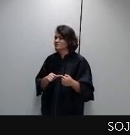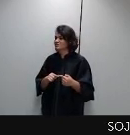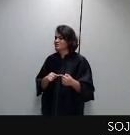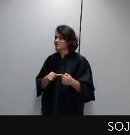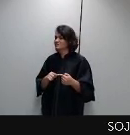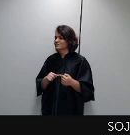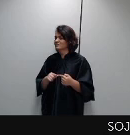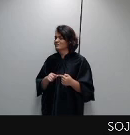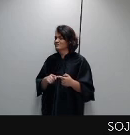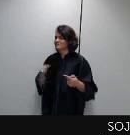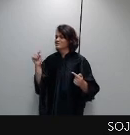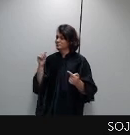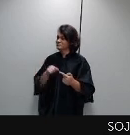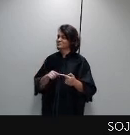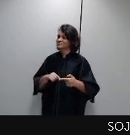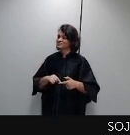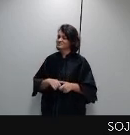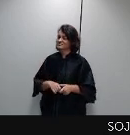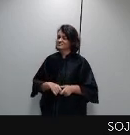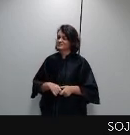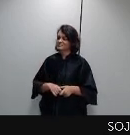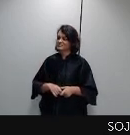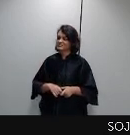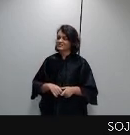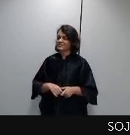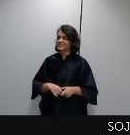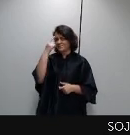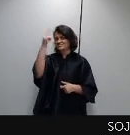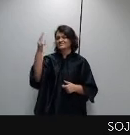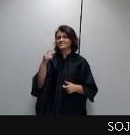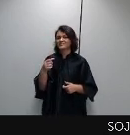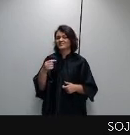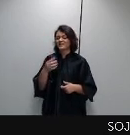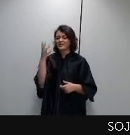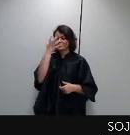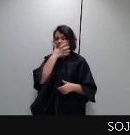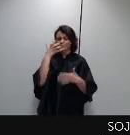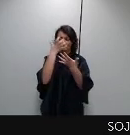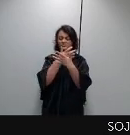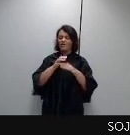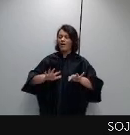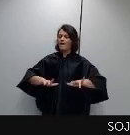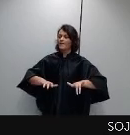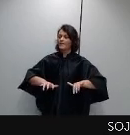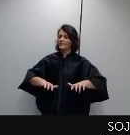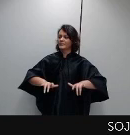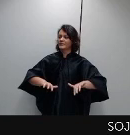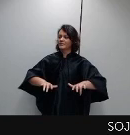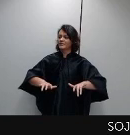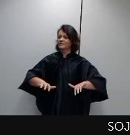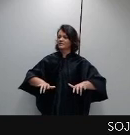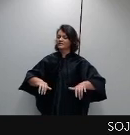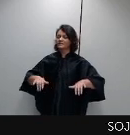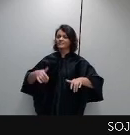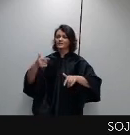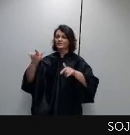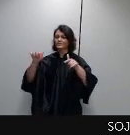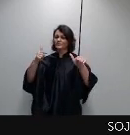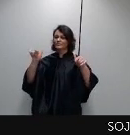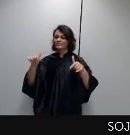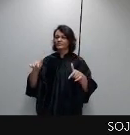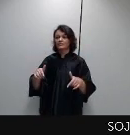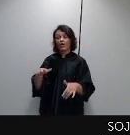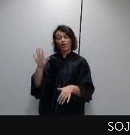Pellegrini e o piano e Martin fazer Juliana eu tô exceção esse assunto é muito sério